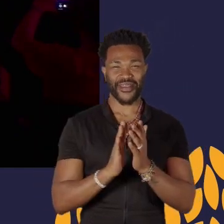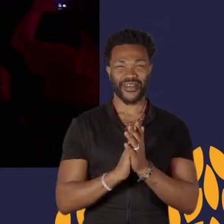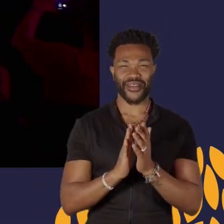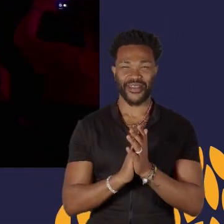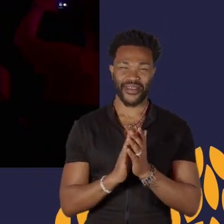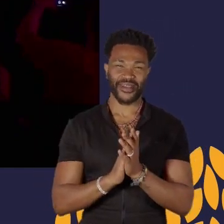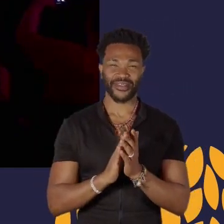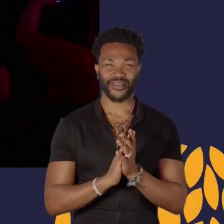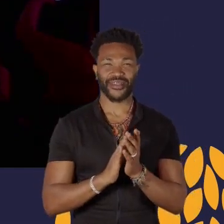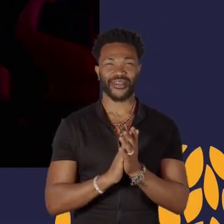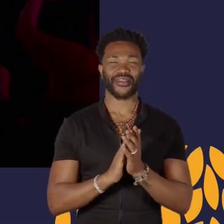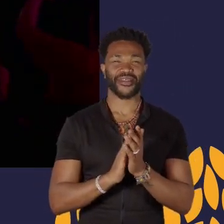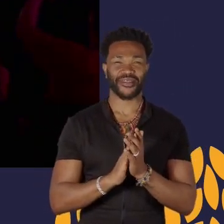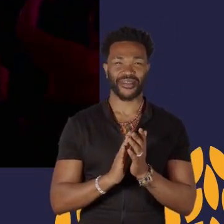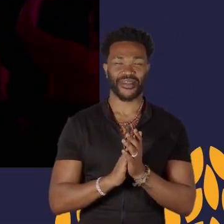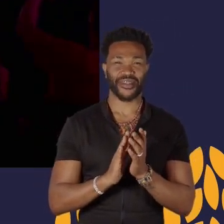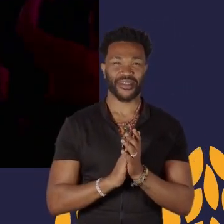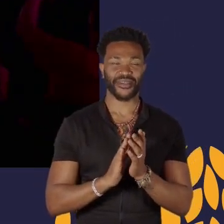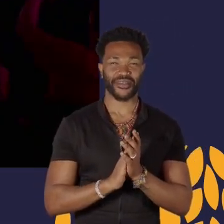Esse aqui é para passar.